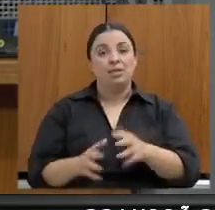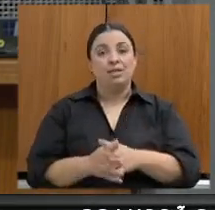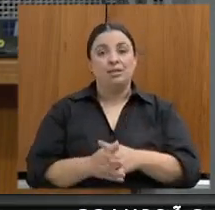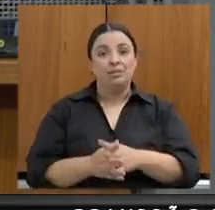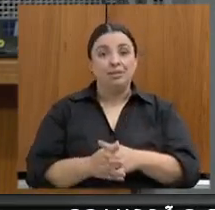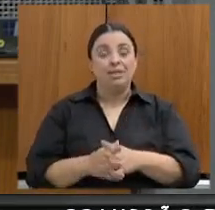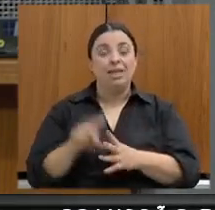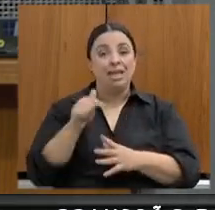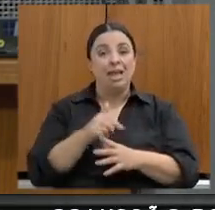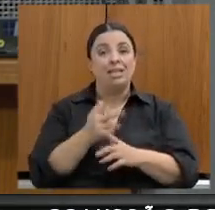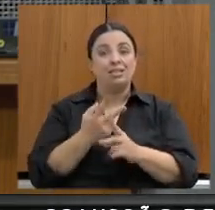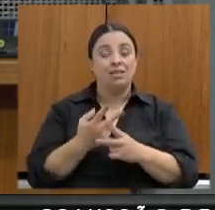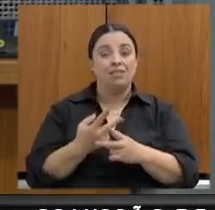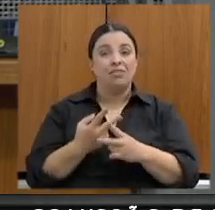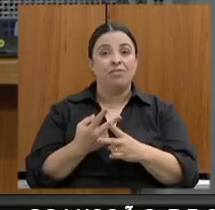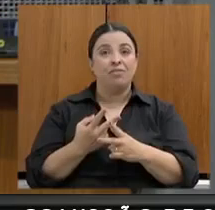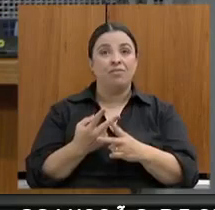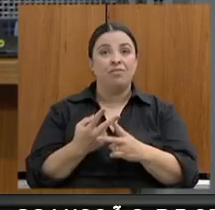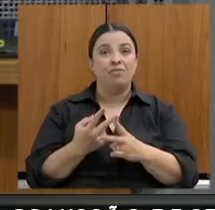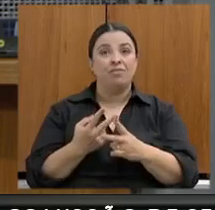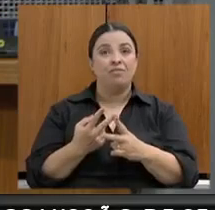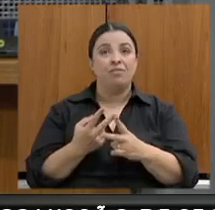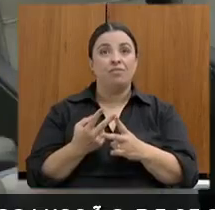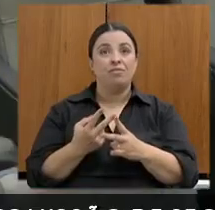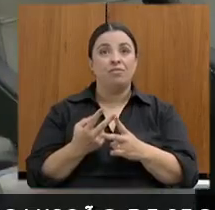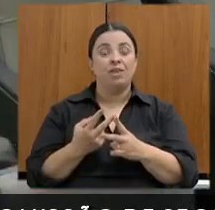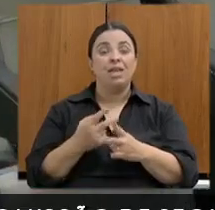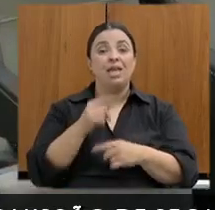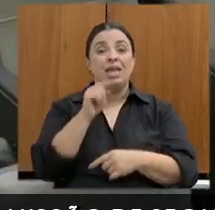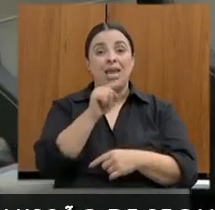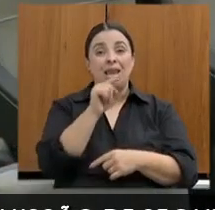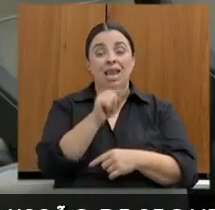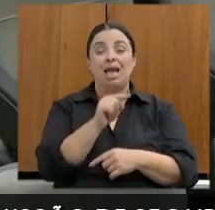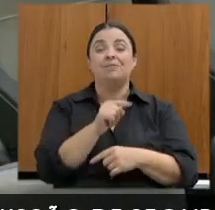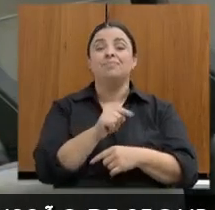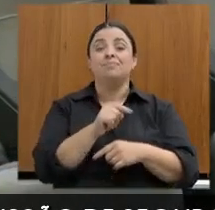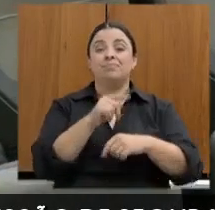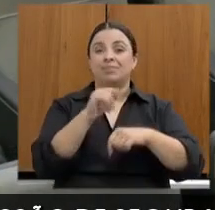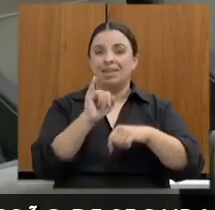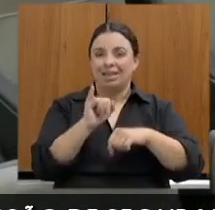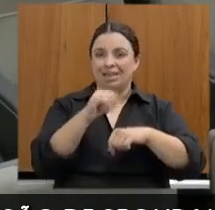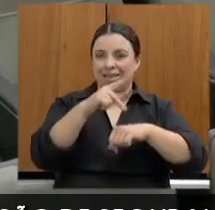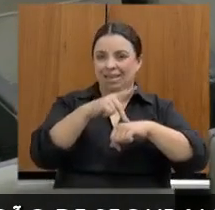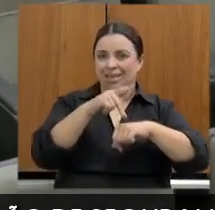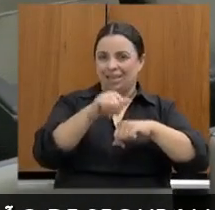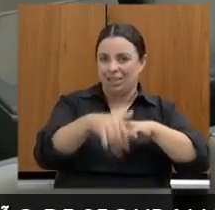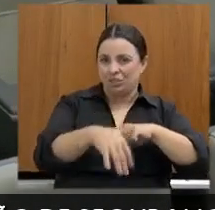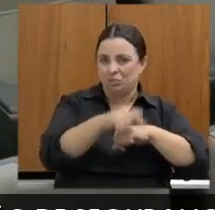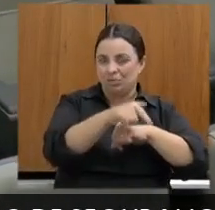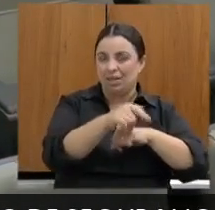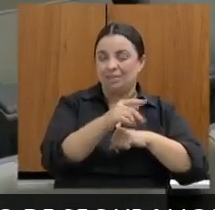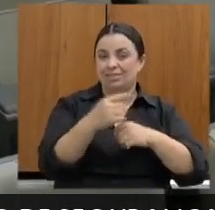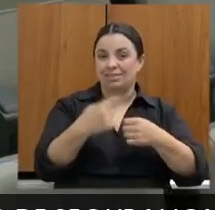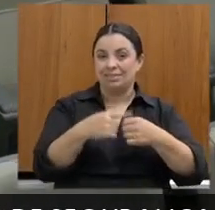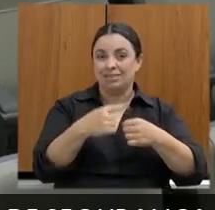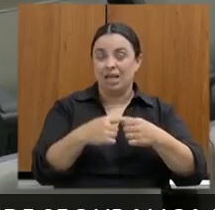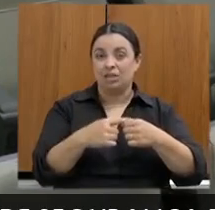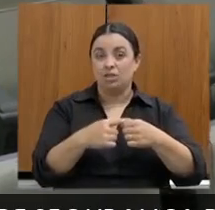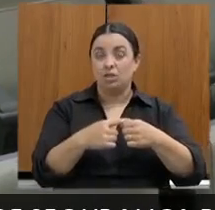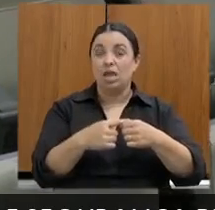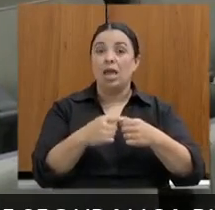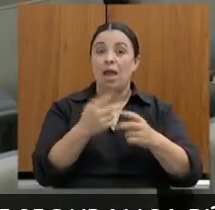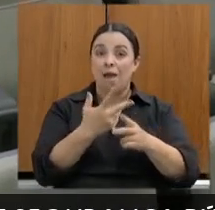a Vitória mais conferidos de Itajubá também nós policiais foram muito Corajosos de